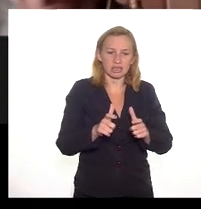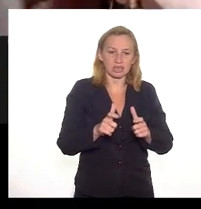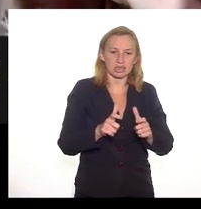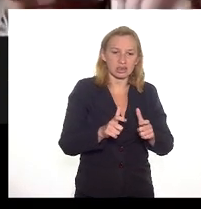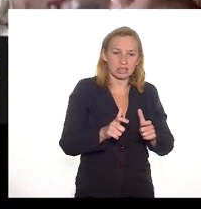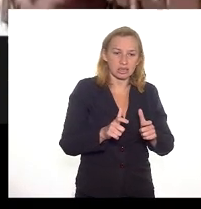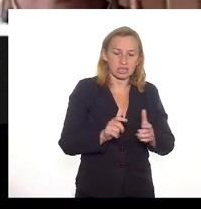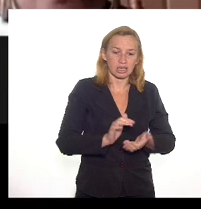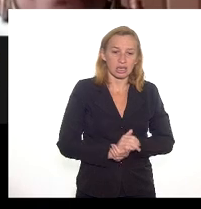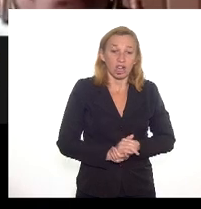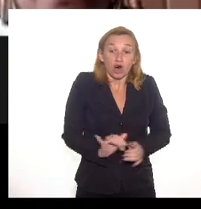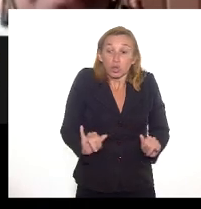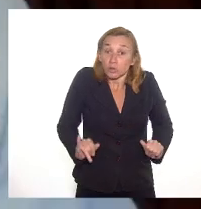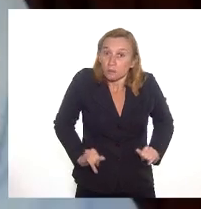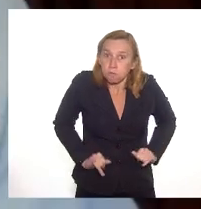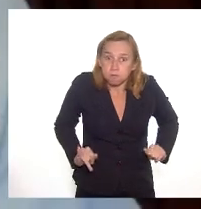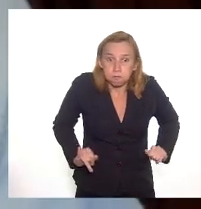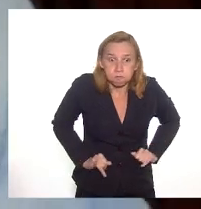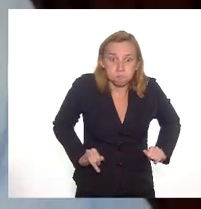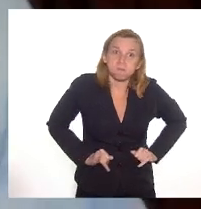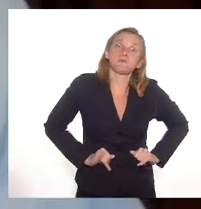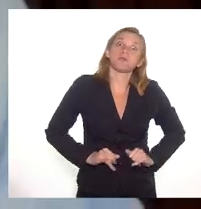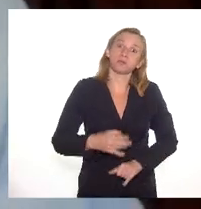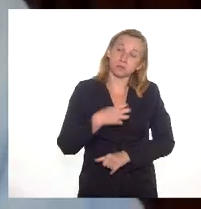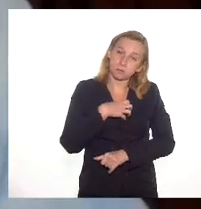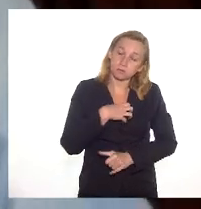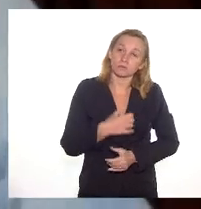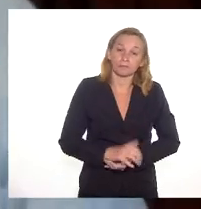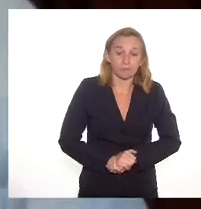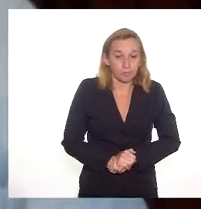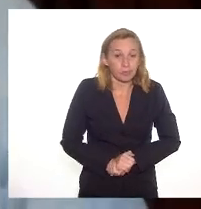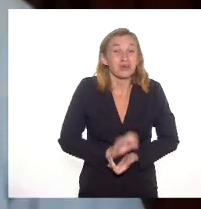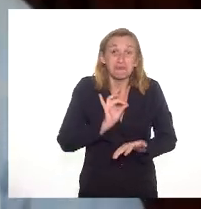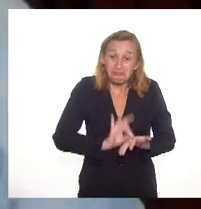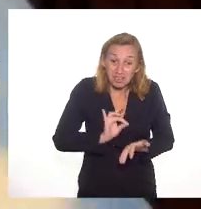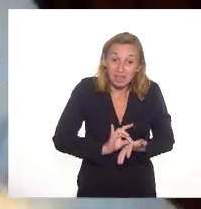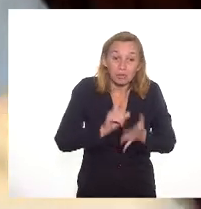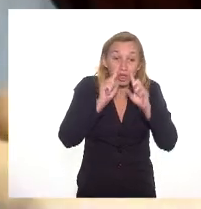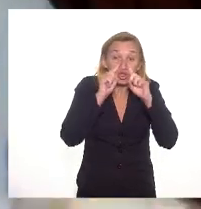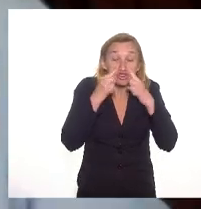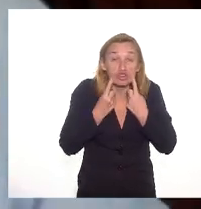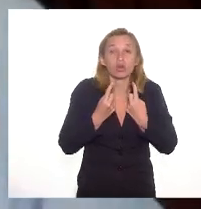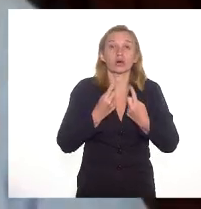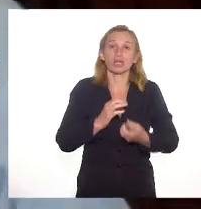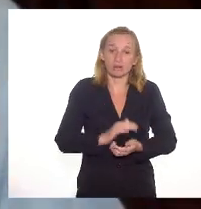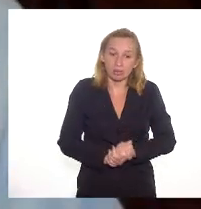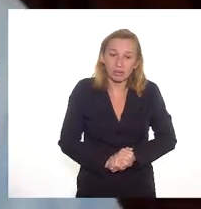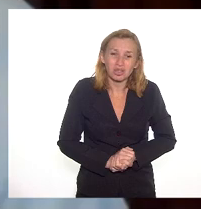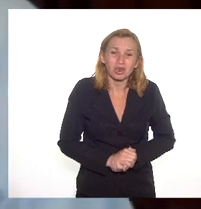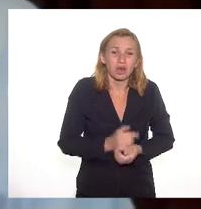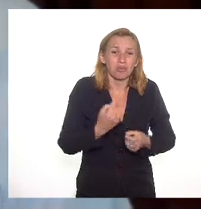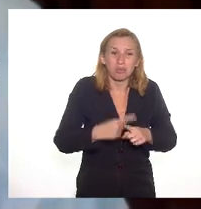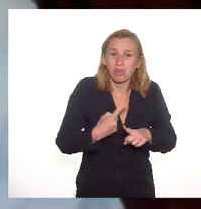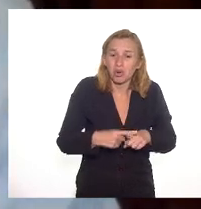eu sofri tanto. Eu literalmente chorei muito, porque